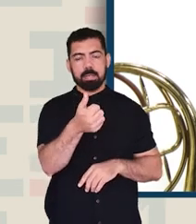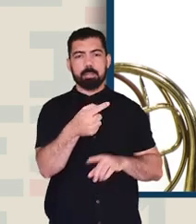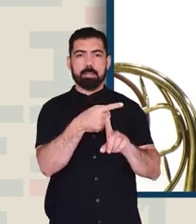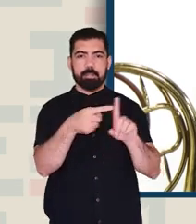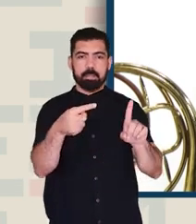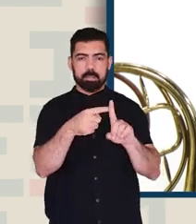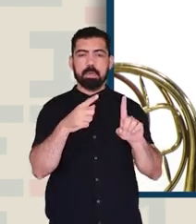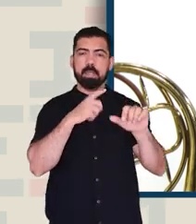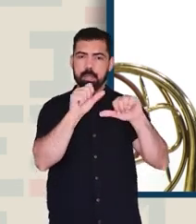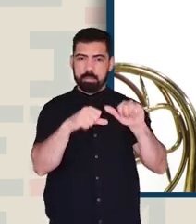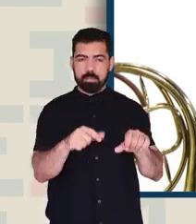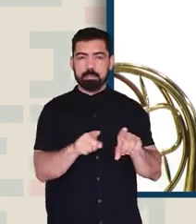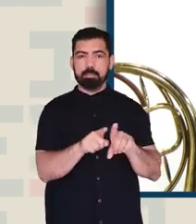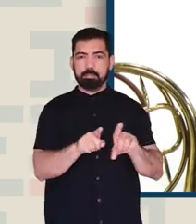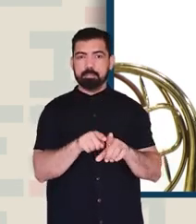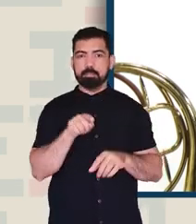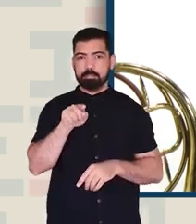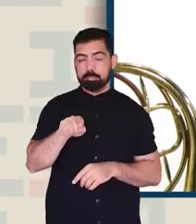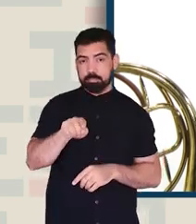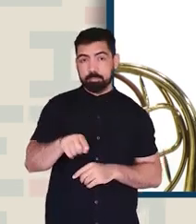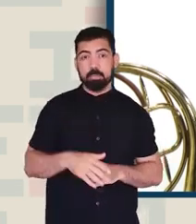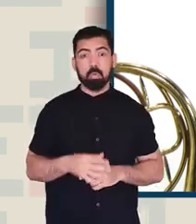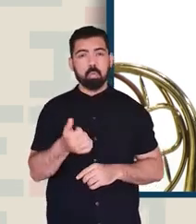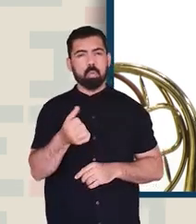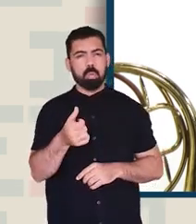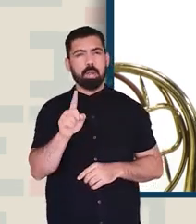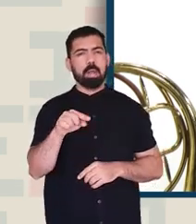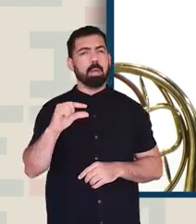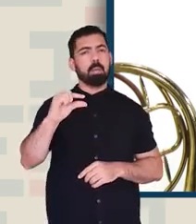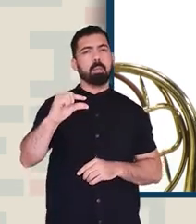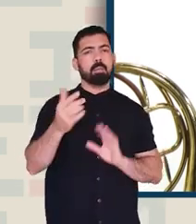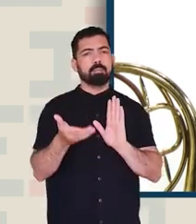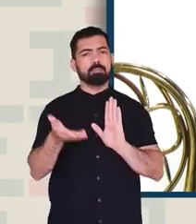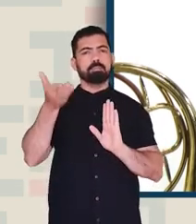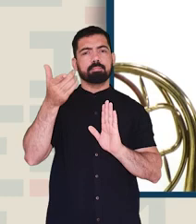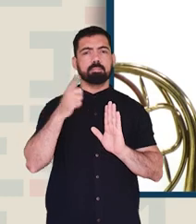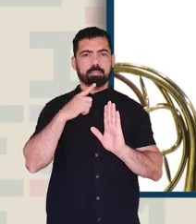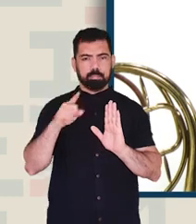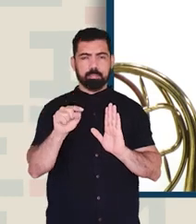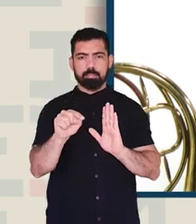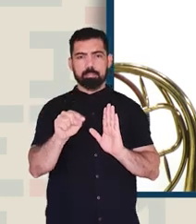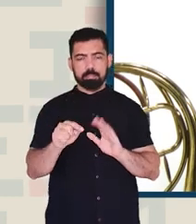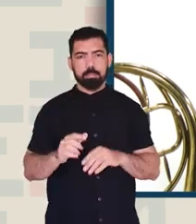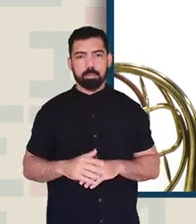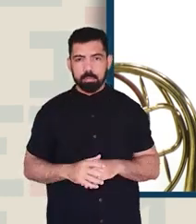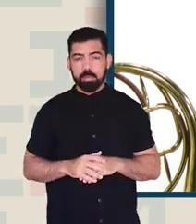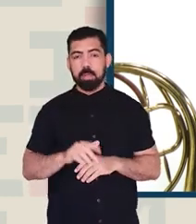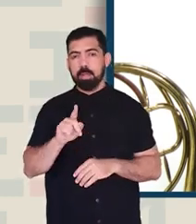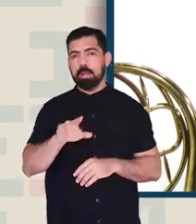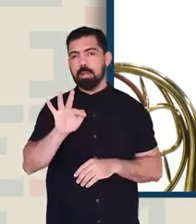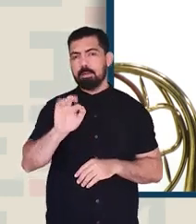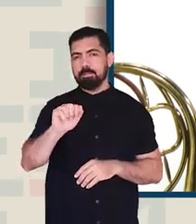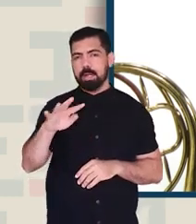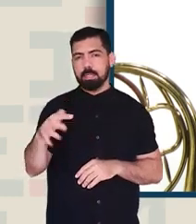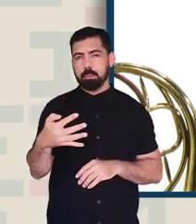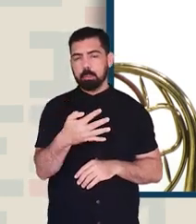também ele tem uma pequena alteração. Esse 11º parcial ele é um pouquinho elevado. Então, vai soar um Fá sustenido bem alto.